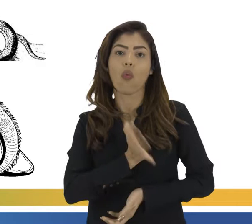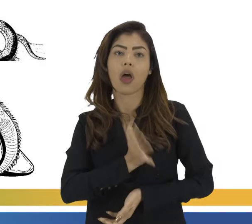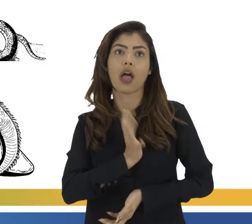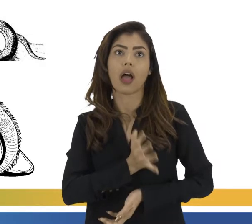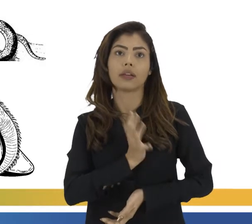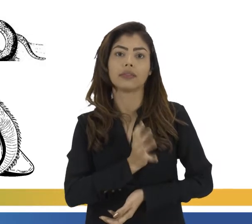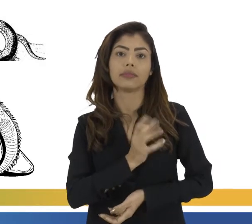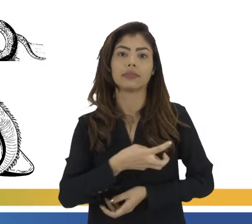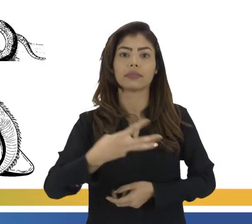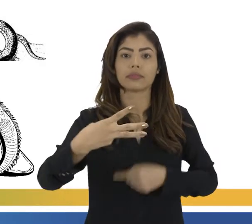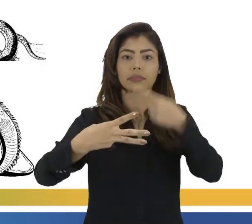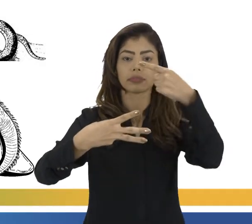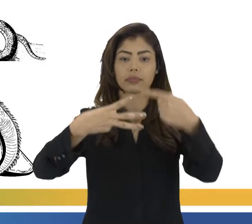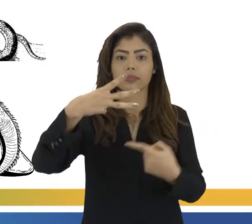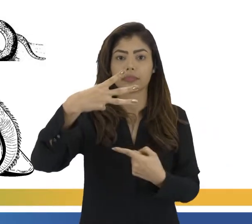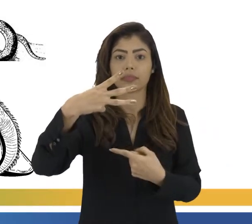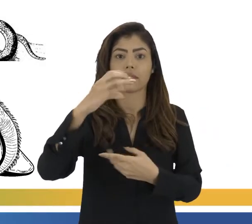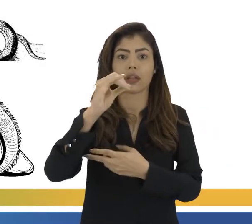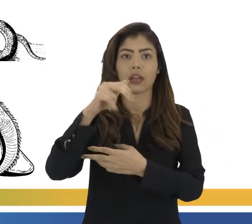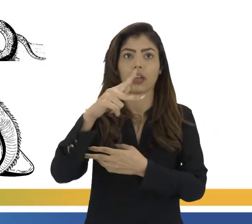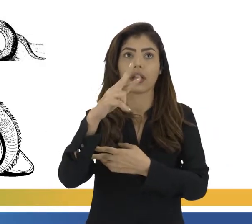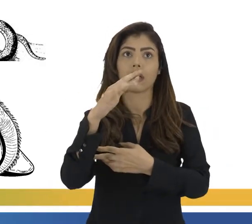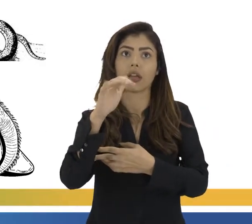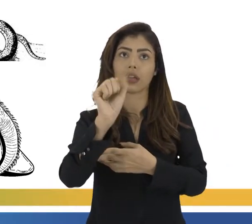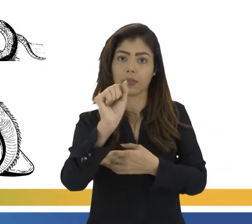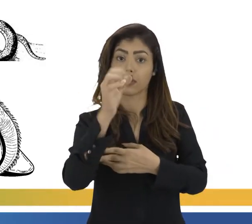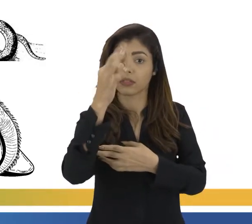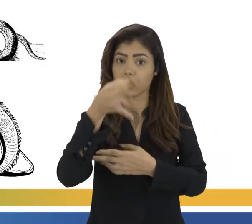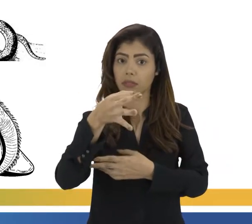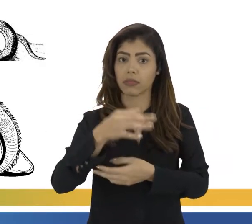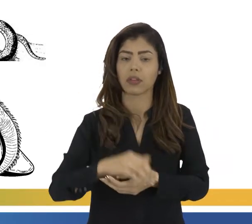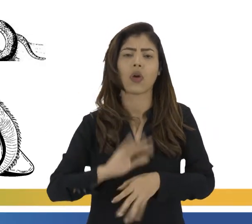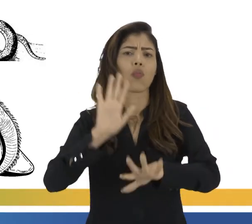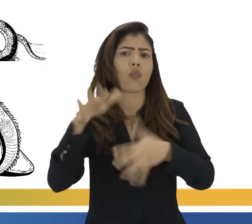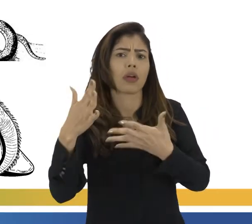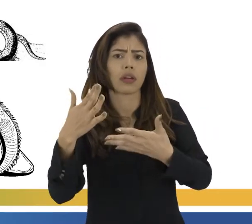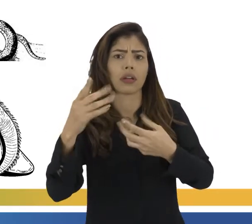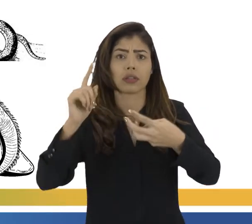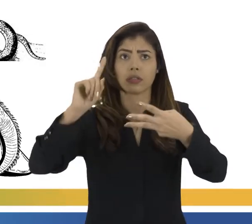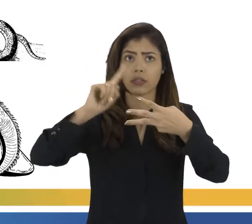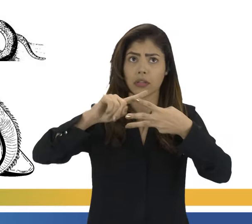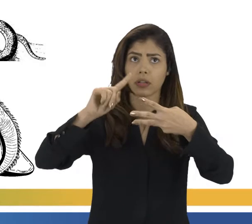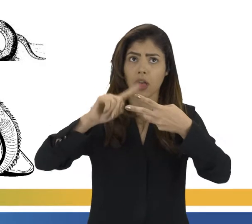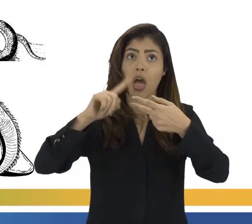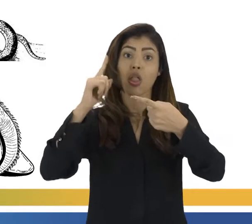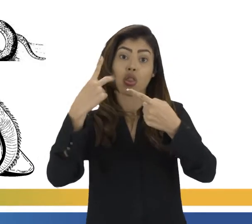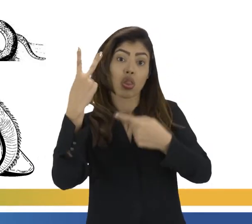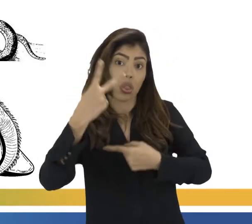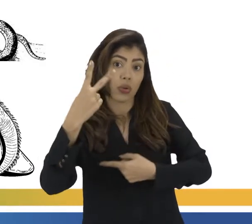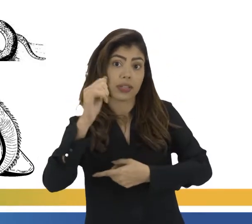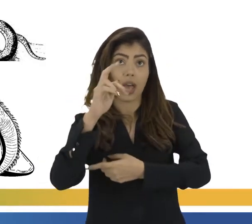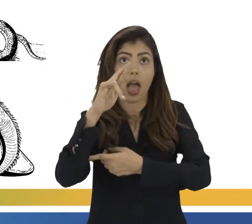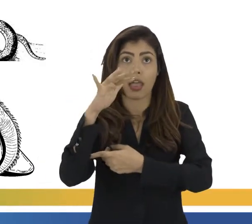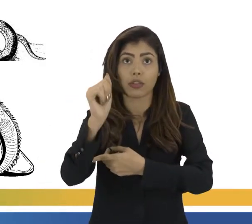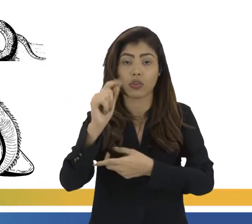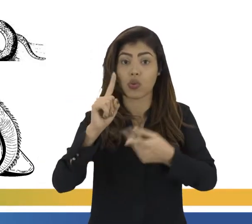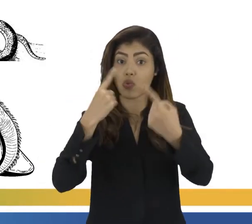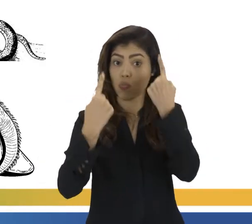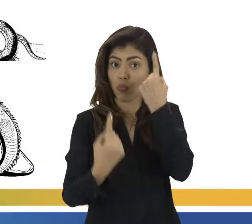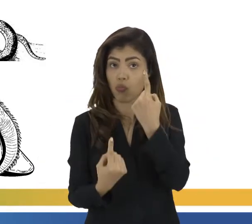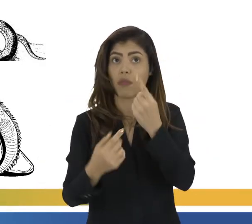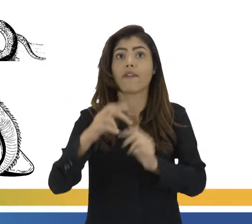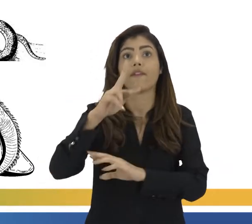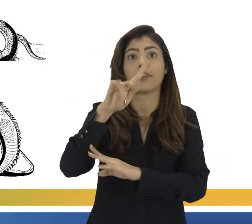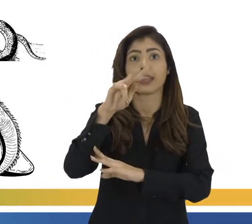é formado por 3 câmaras, certo? Qual seria elas? 2 átrios e 1 ventrículo,